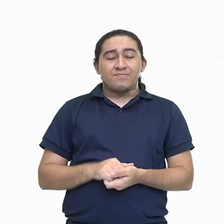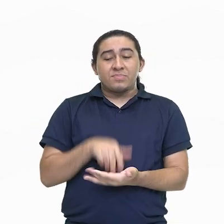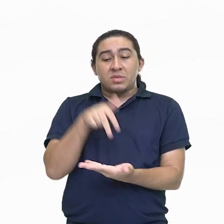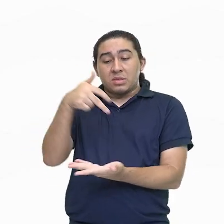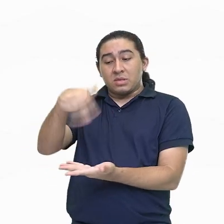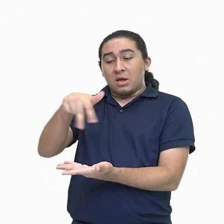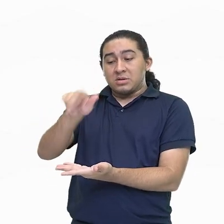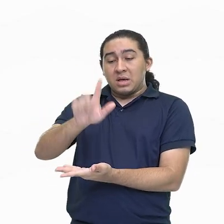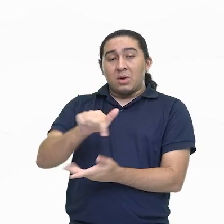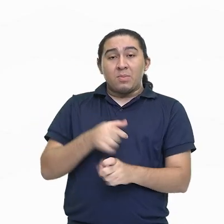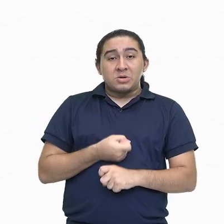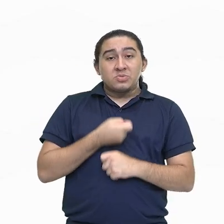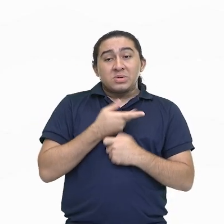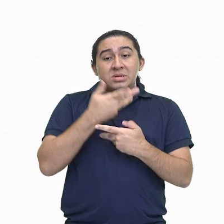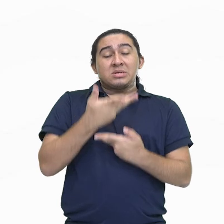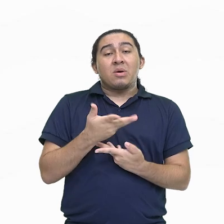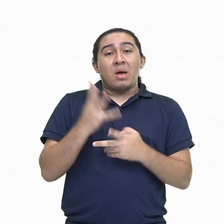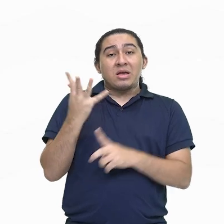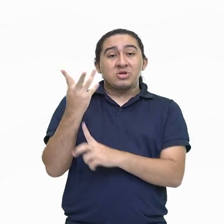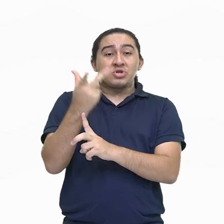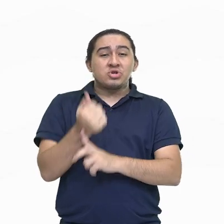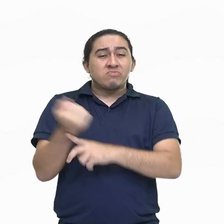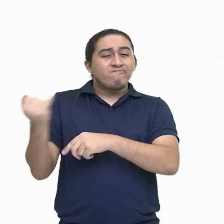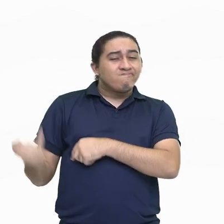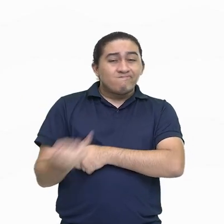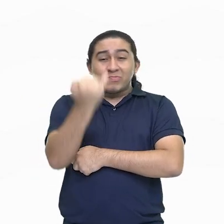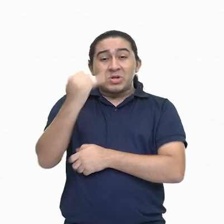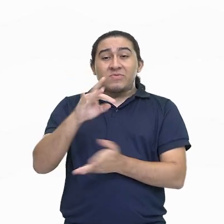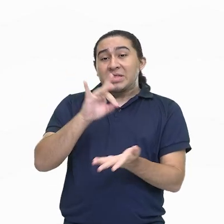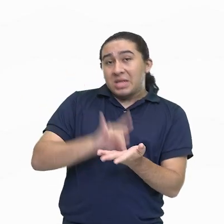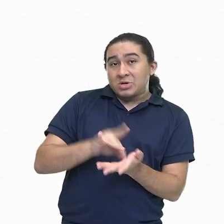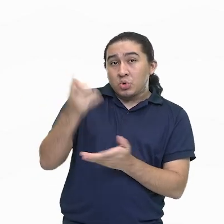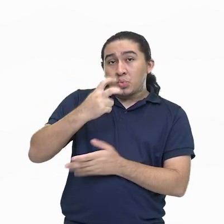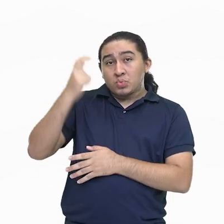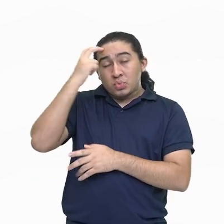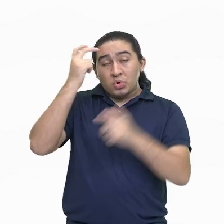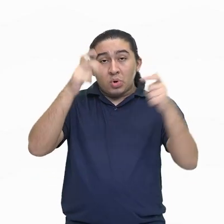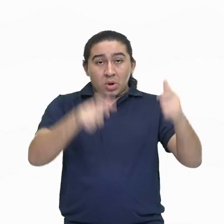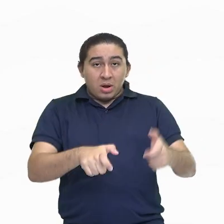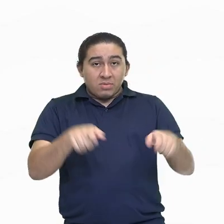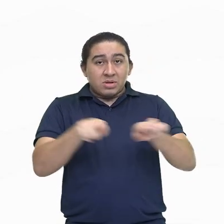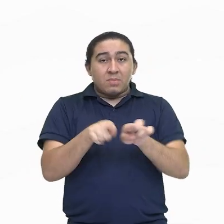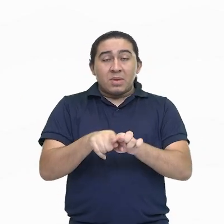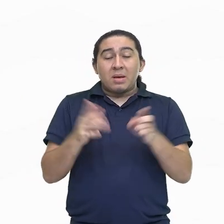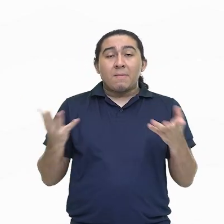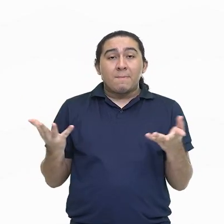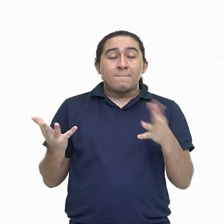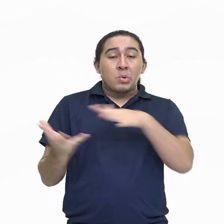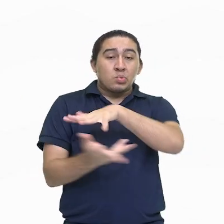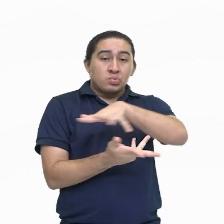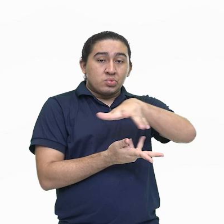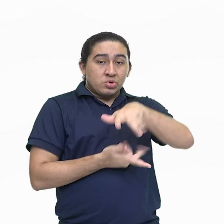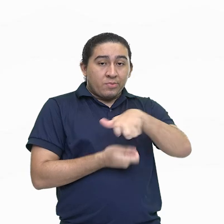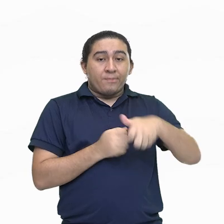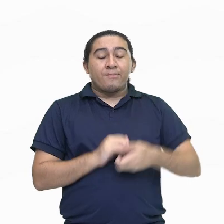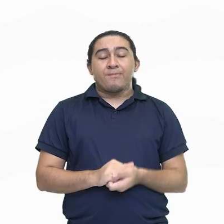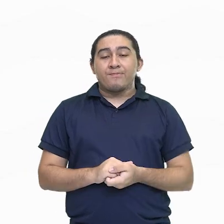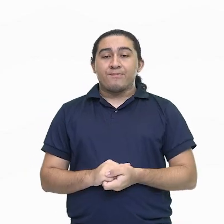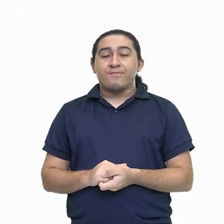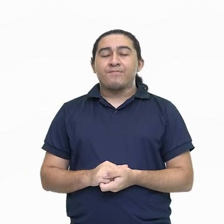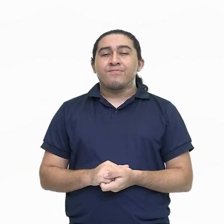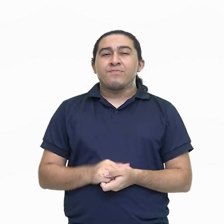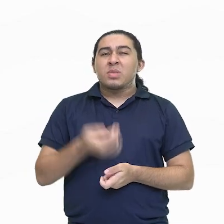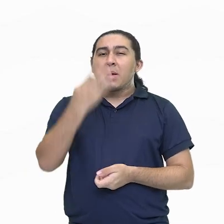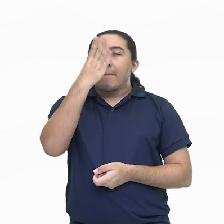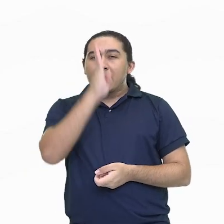elemento fundamental para a cultura local e, sobretudo, mundial. No Brasil, muitas